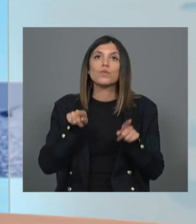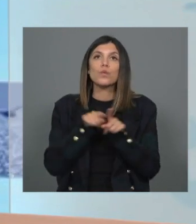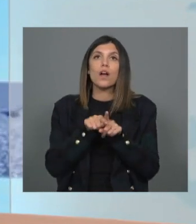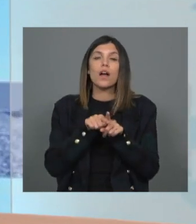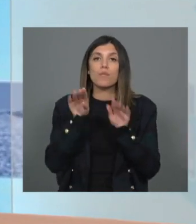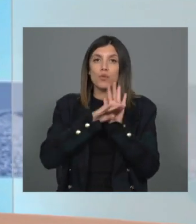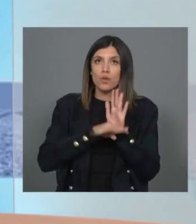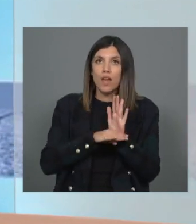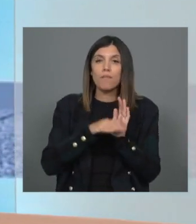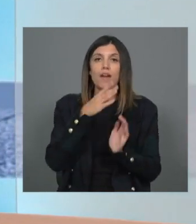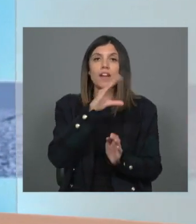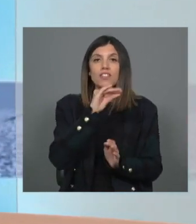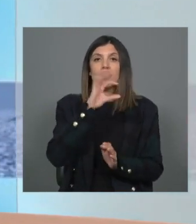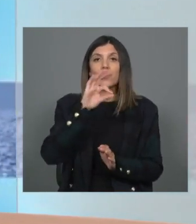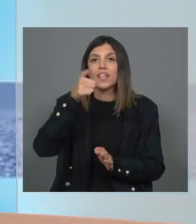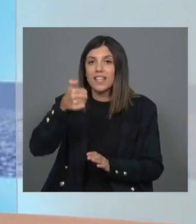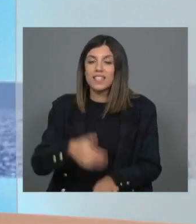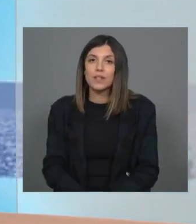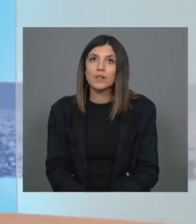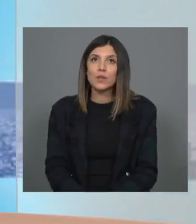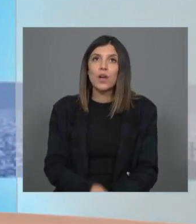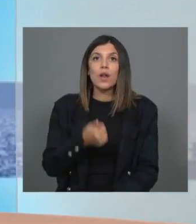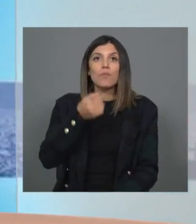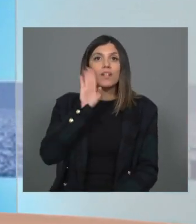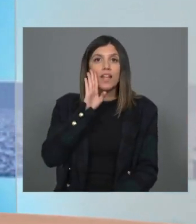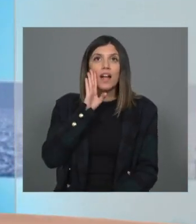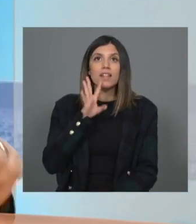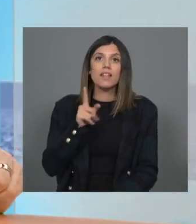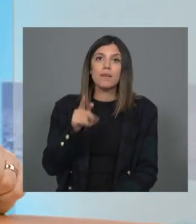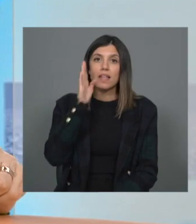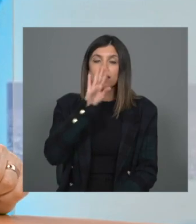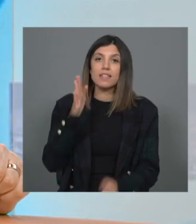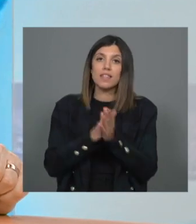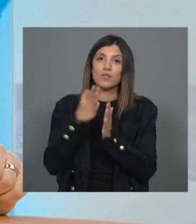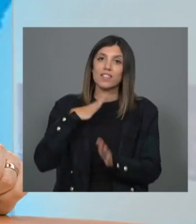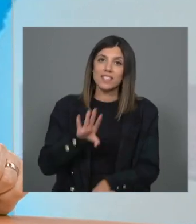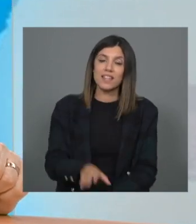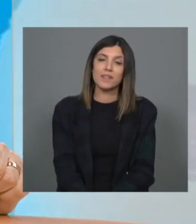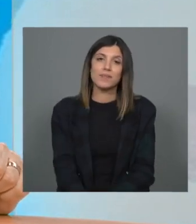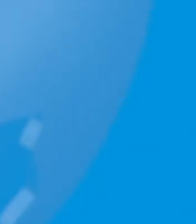Eclésia. É pelas 22h45. Tenha então uma boa tarde e até amanhã, se Deus quiser.